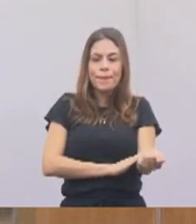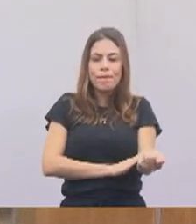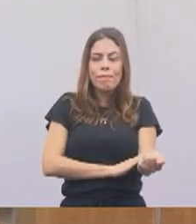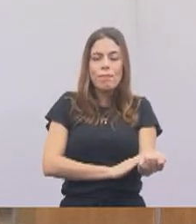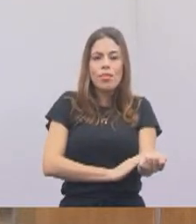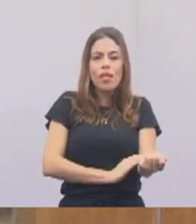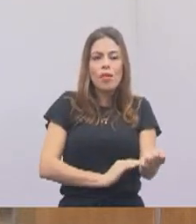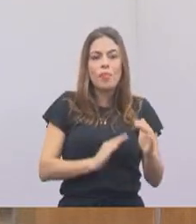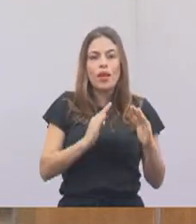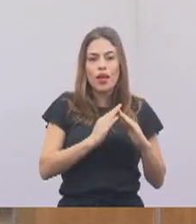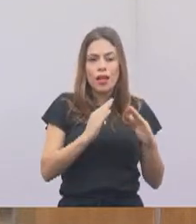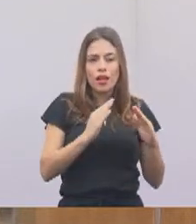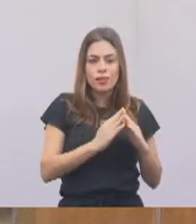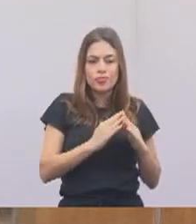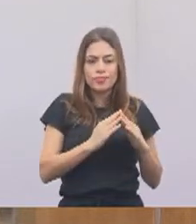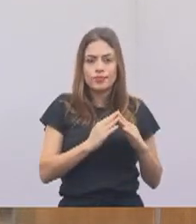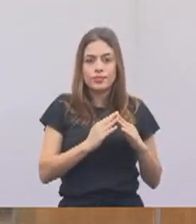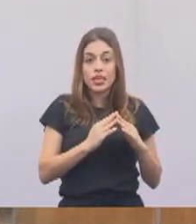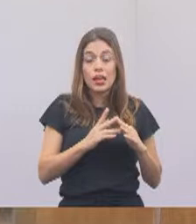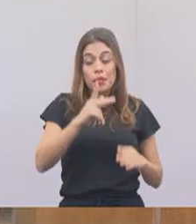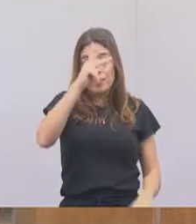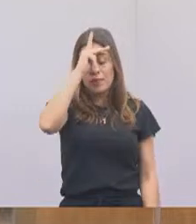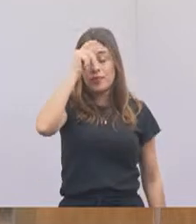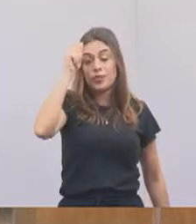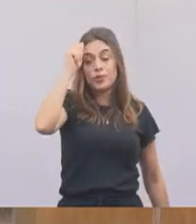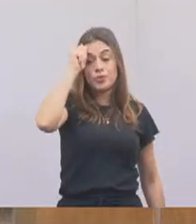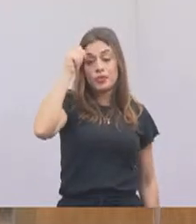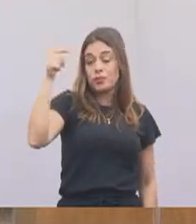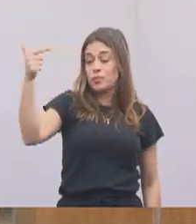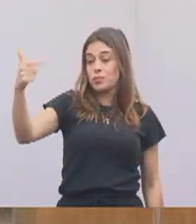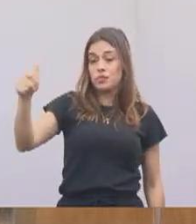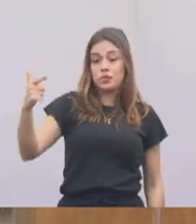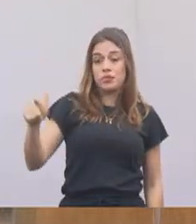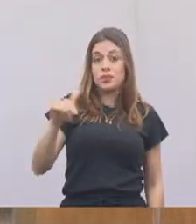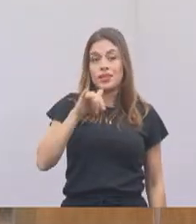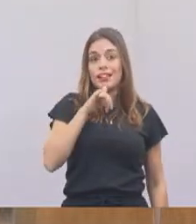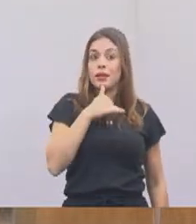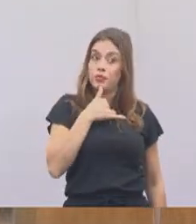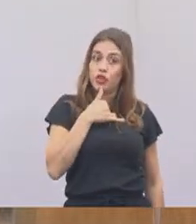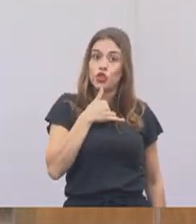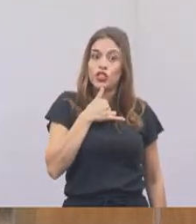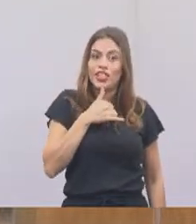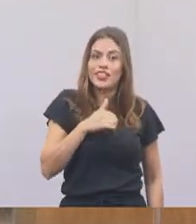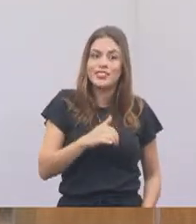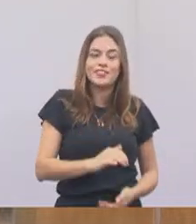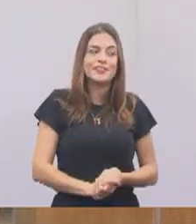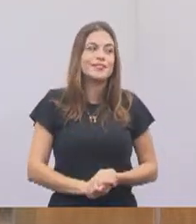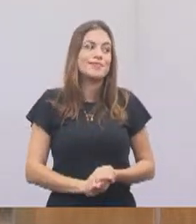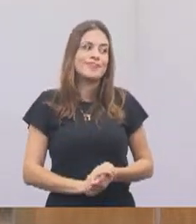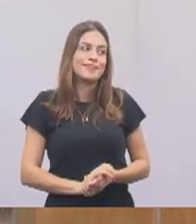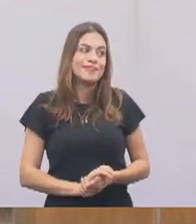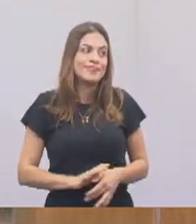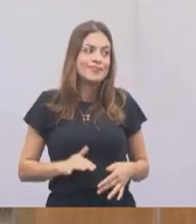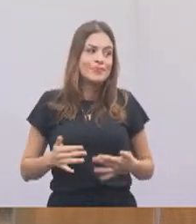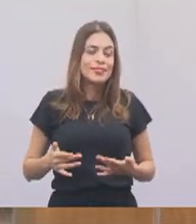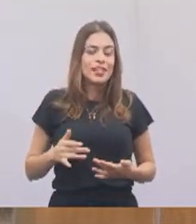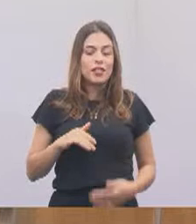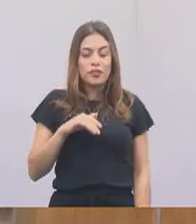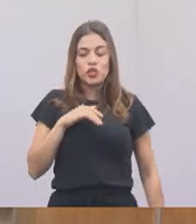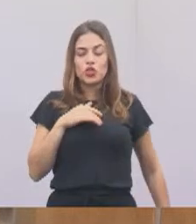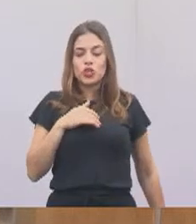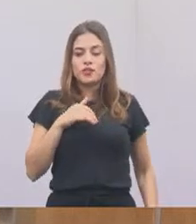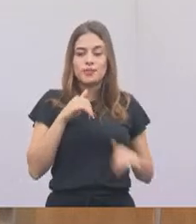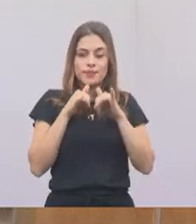de recuperação que a prefeitura não tem e, infelizmente, nós tivemos a notícia na